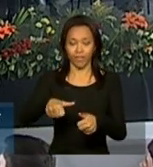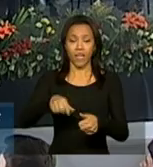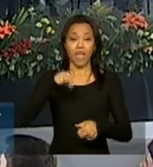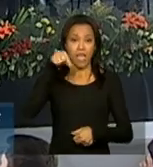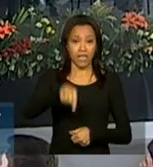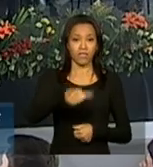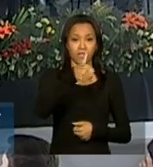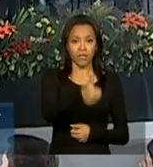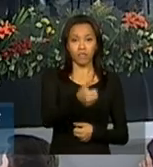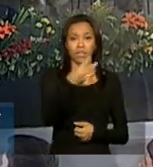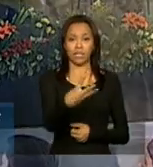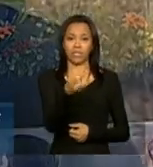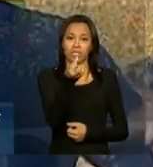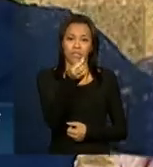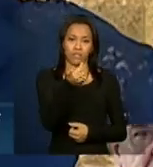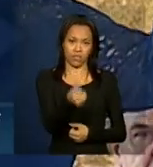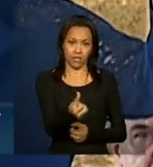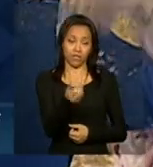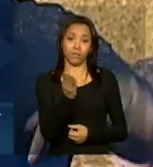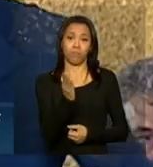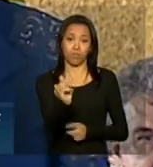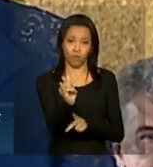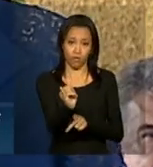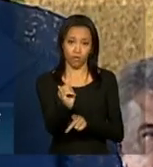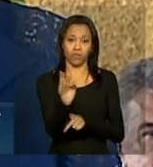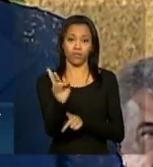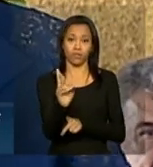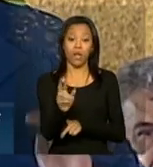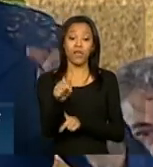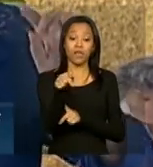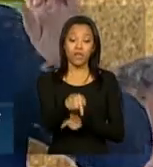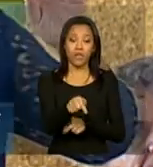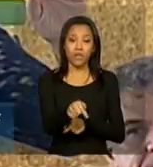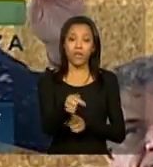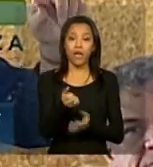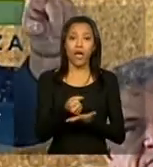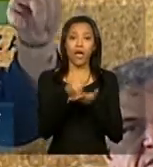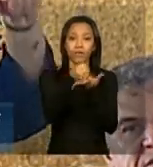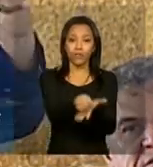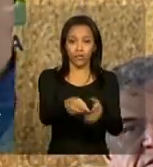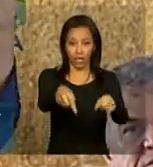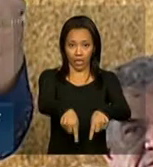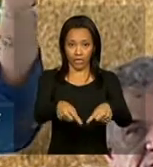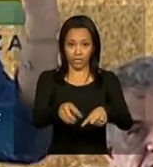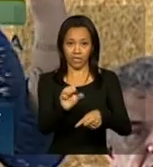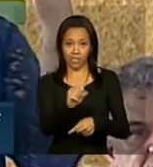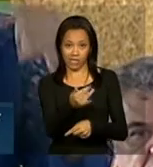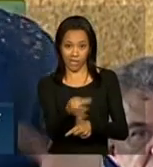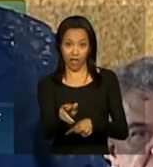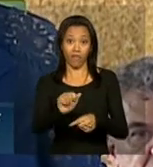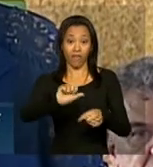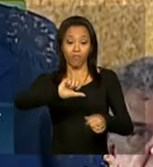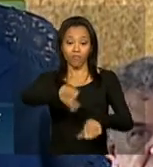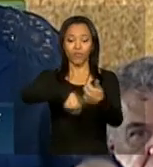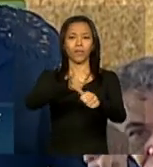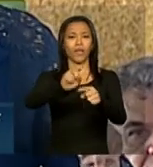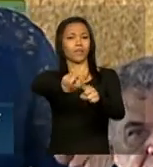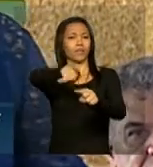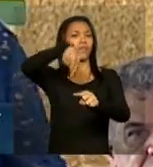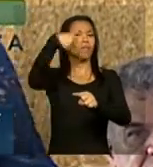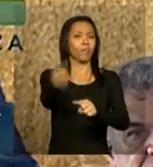136 bilhões que compõem essa safra se transformarão em outro número na